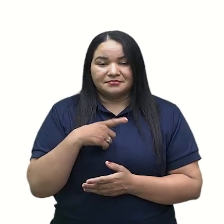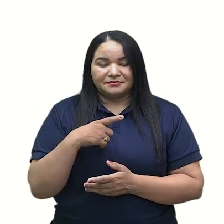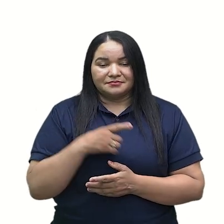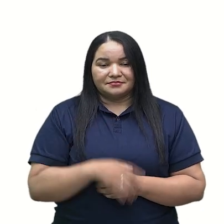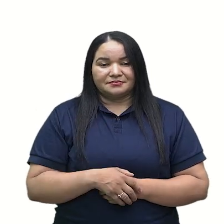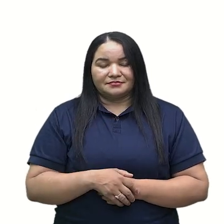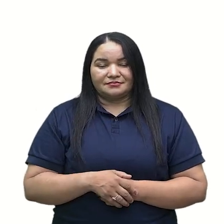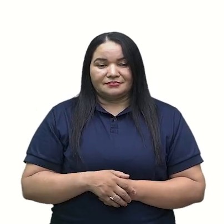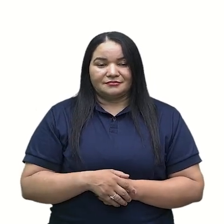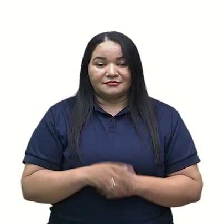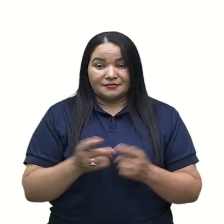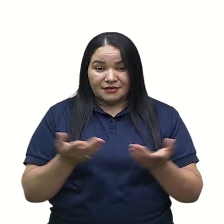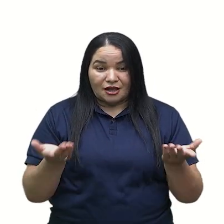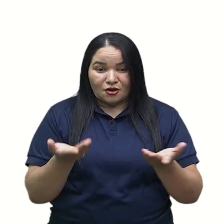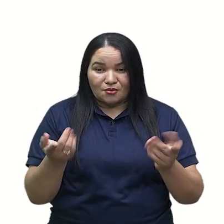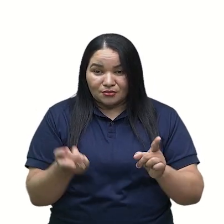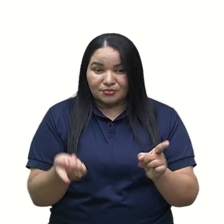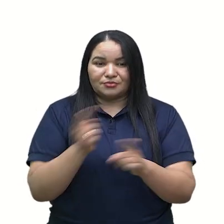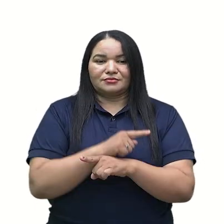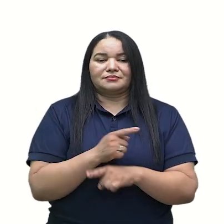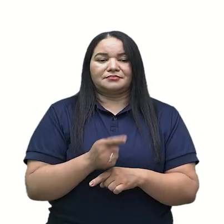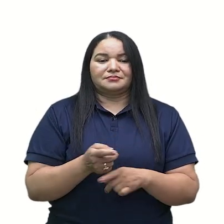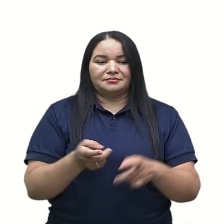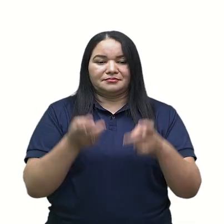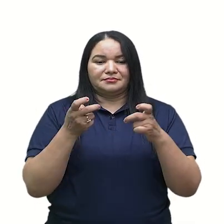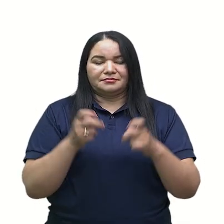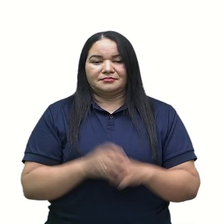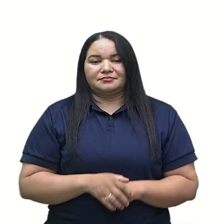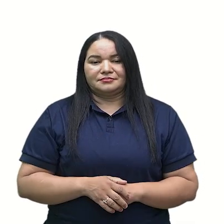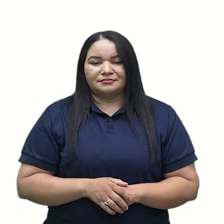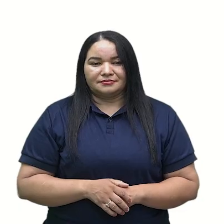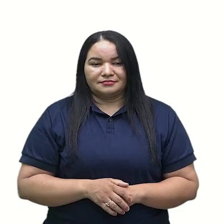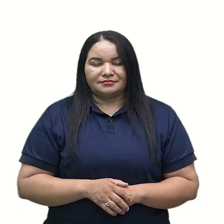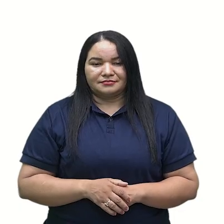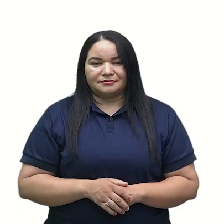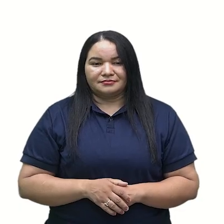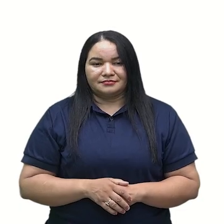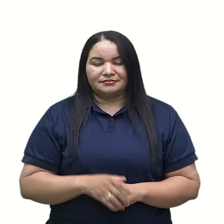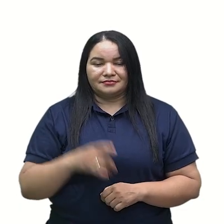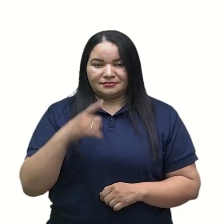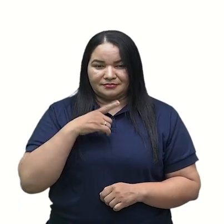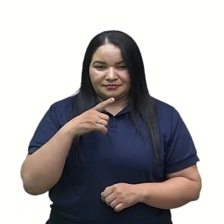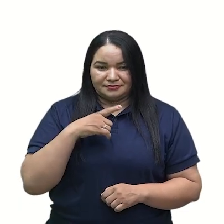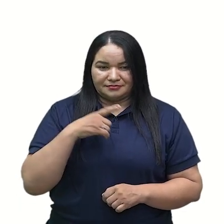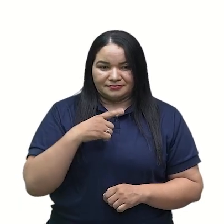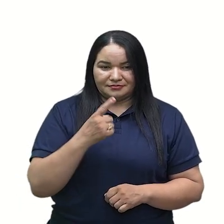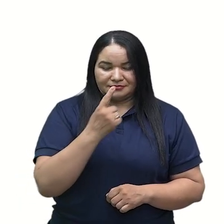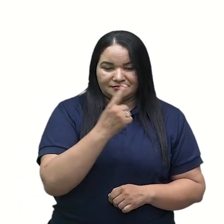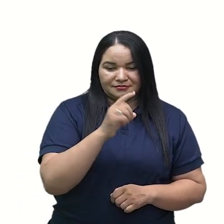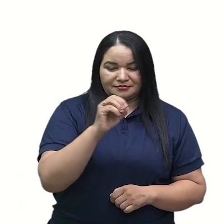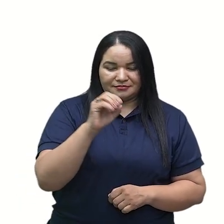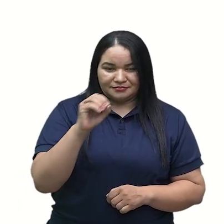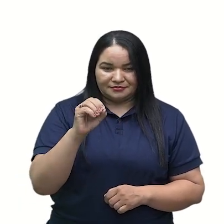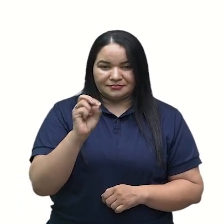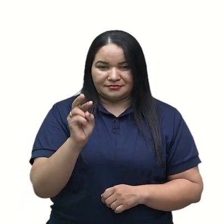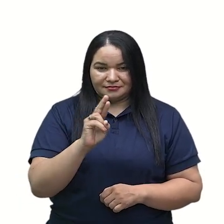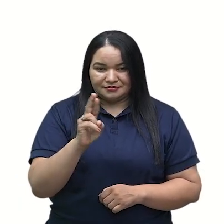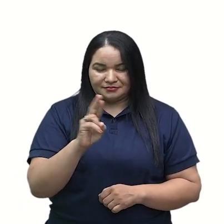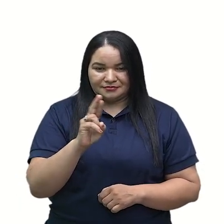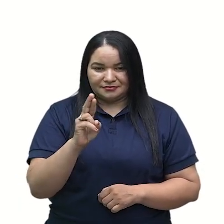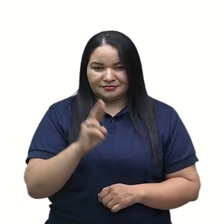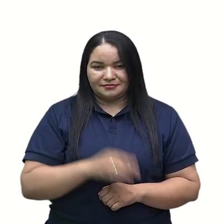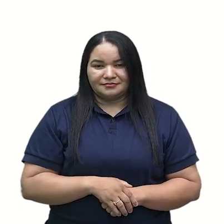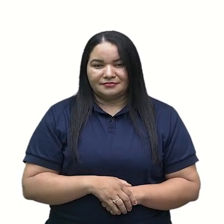as operações inversas agora, tá? Reparem. Então, eu tenho aqui R$100, beleza? Só